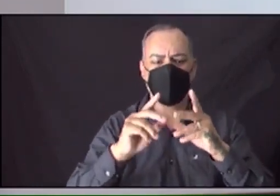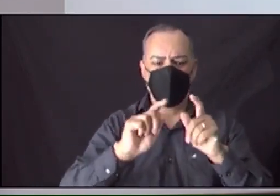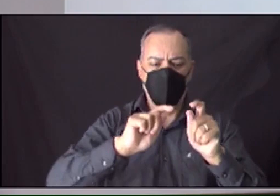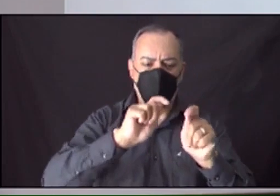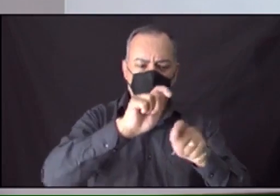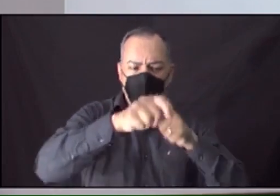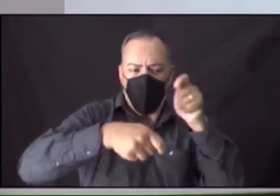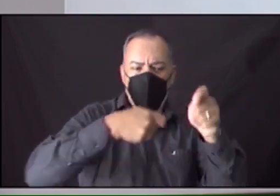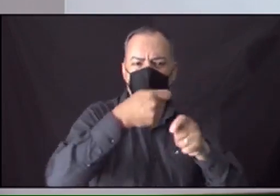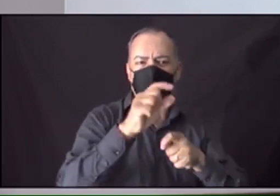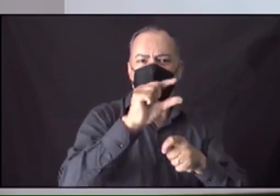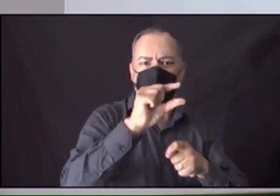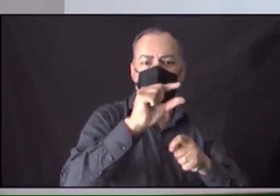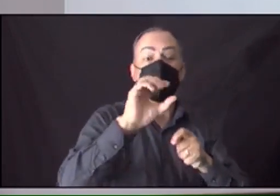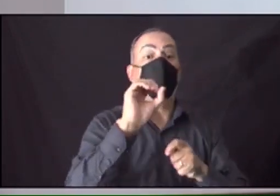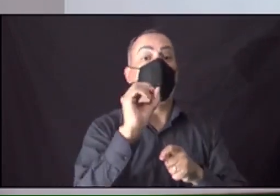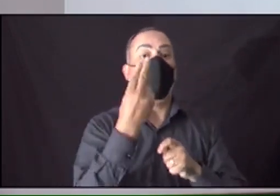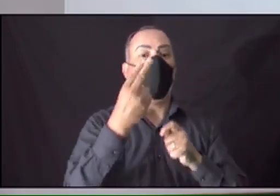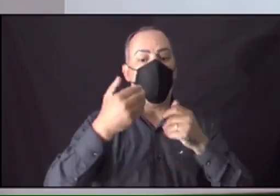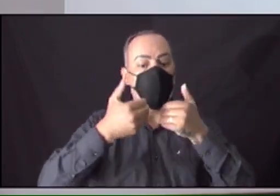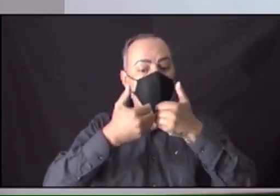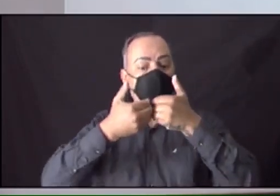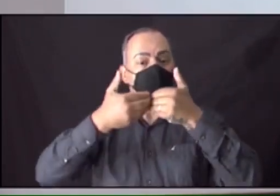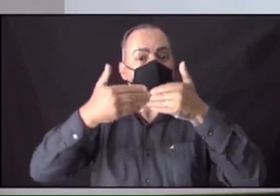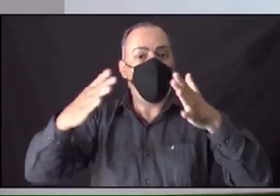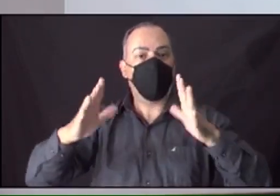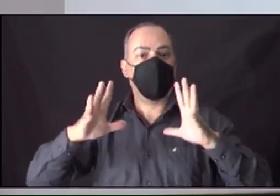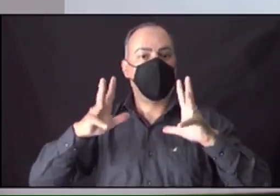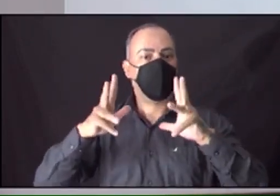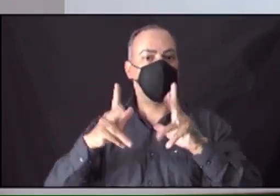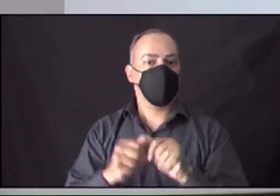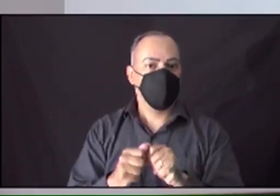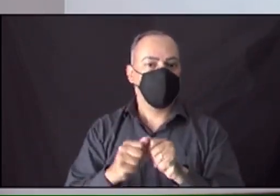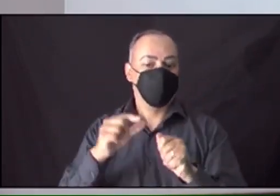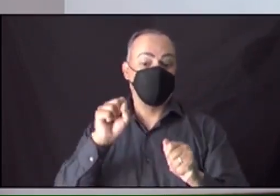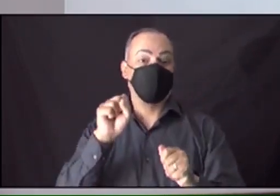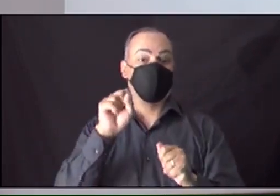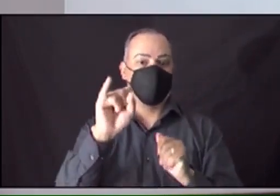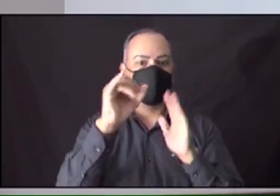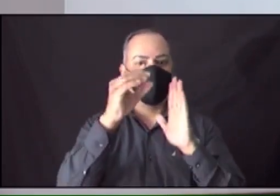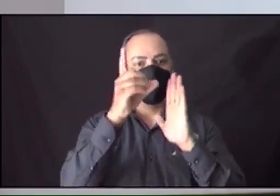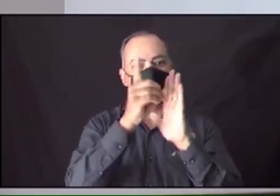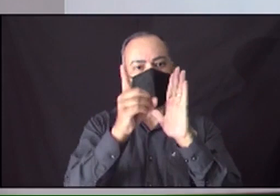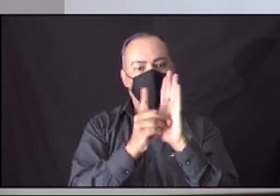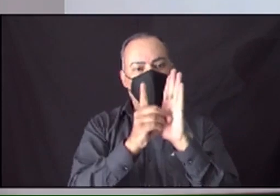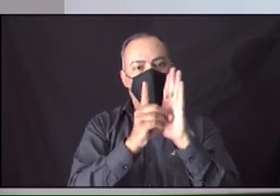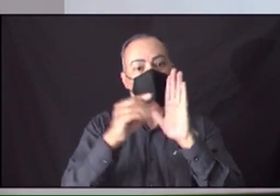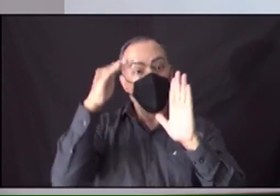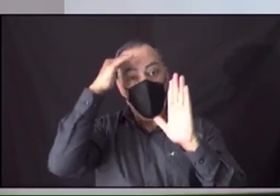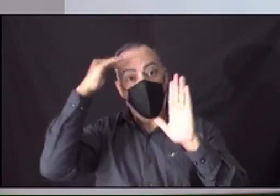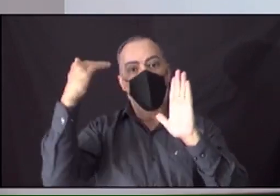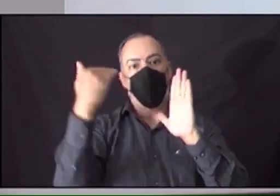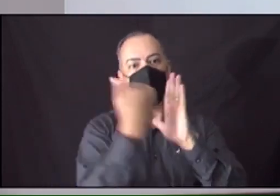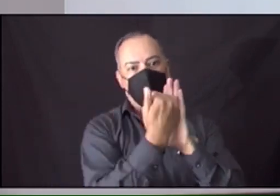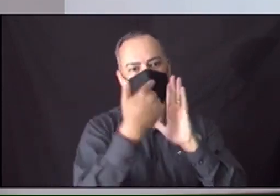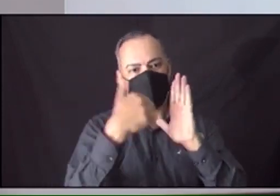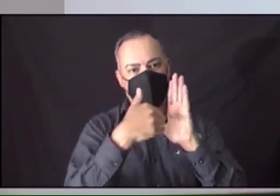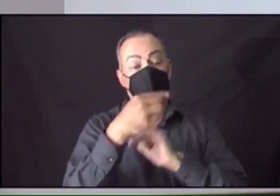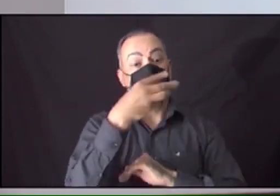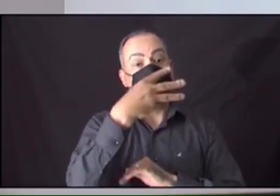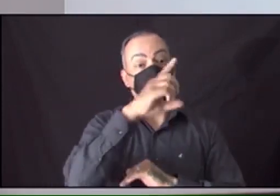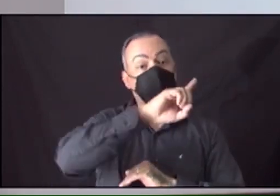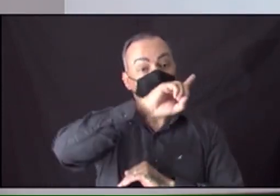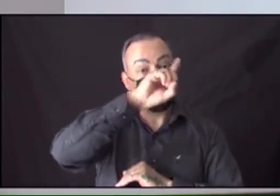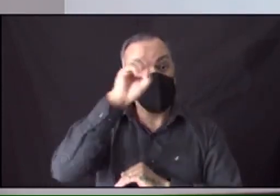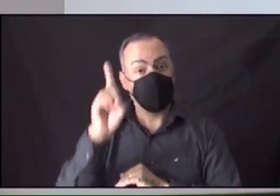ou abria tudo. Como que você vai abrir tudo se tinha um decreto estadual? Então, a gente resolveu, em 3 dias,